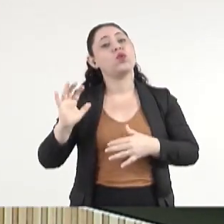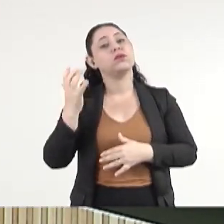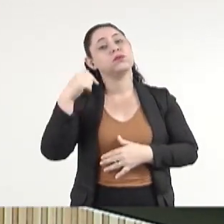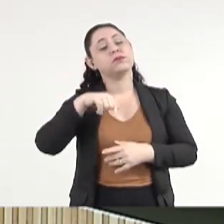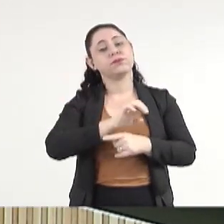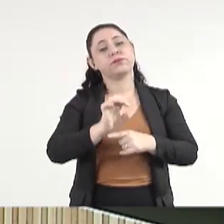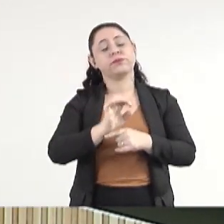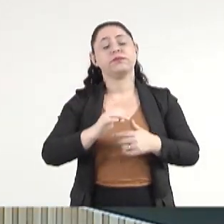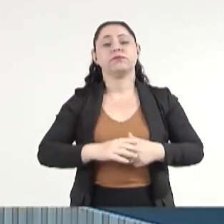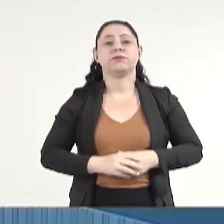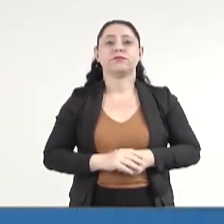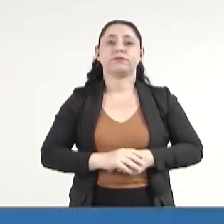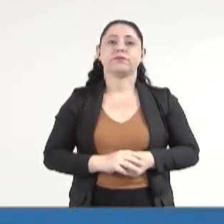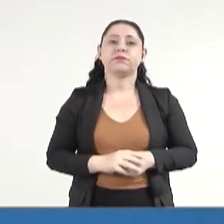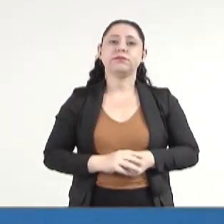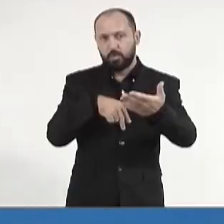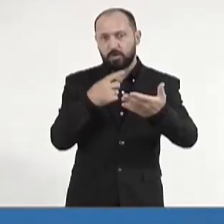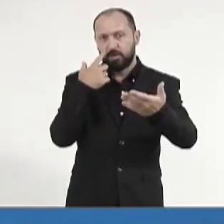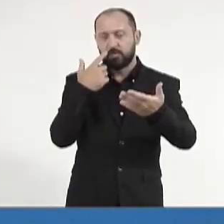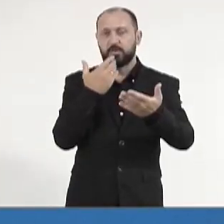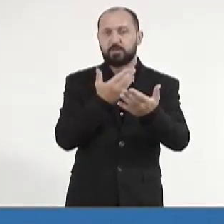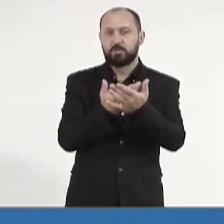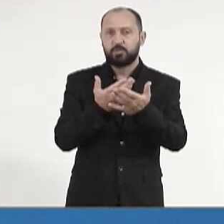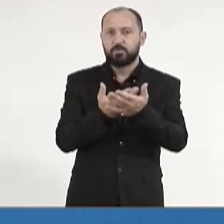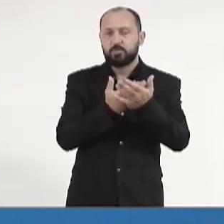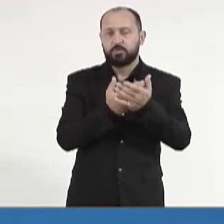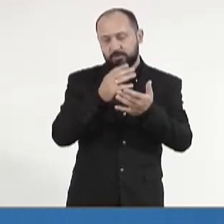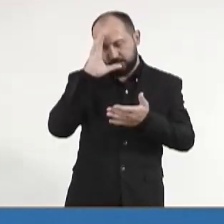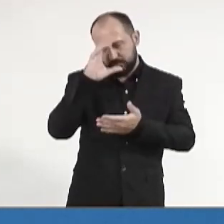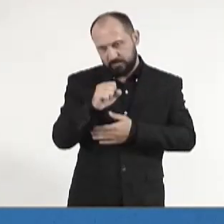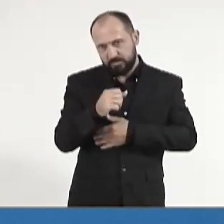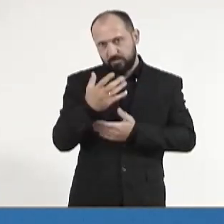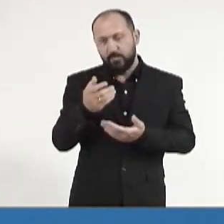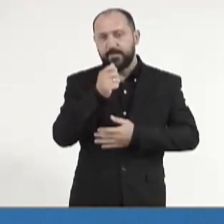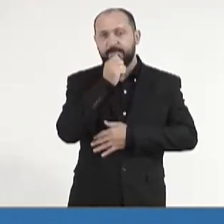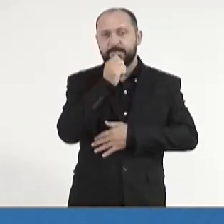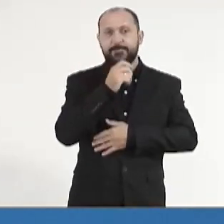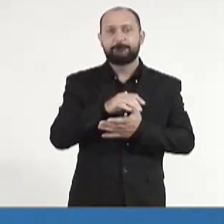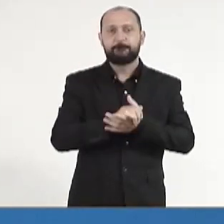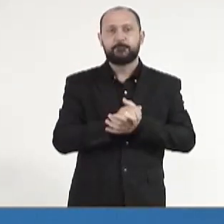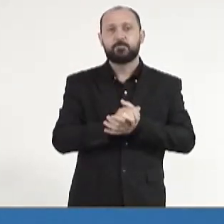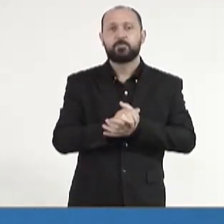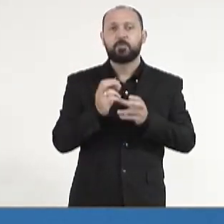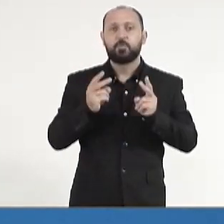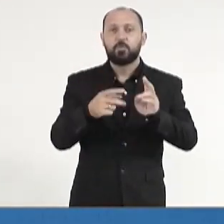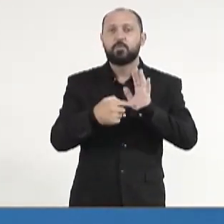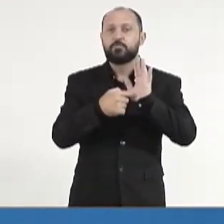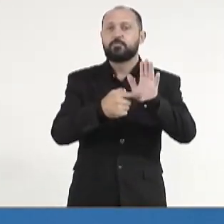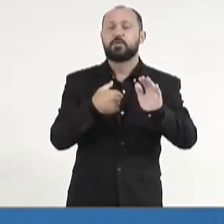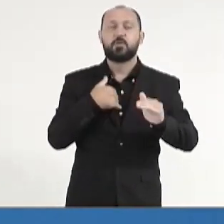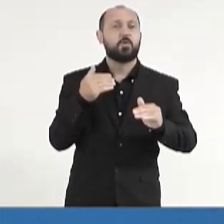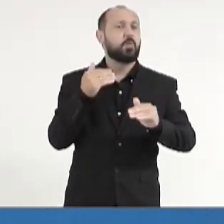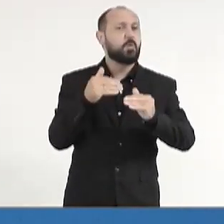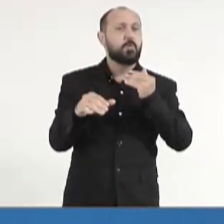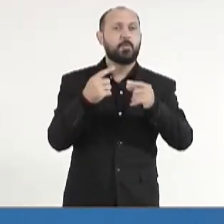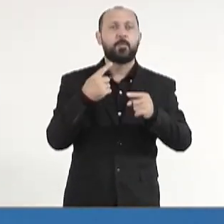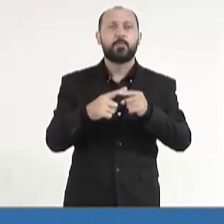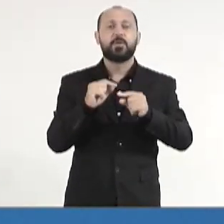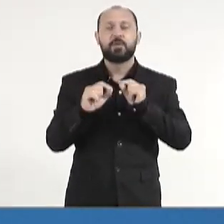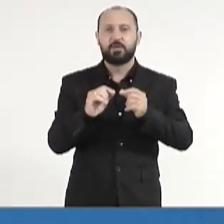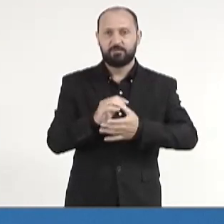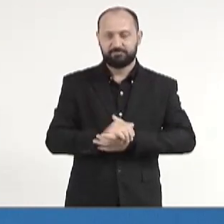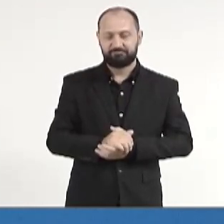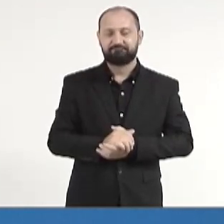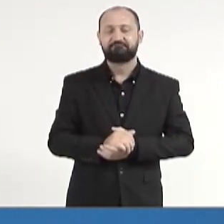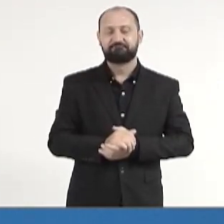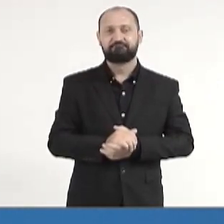aqui em Mato Grosso do Sul. Estou estudando a decisão, né? Mas continuo manifestando o meu inconformismo, mesmo